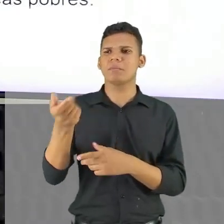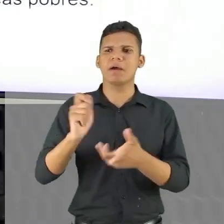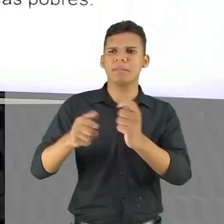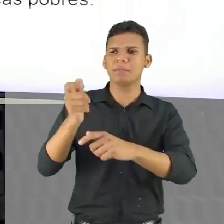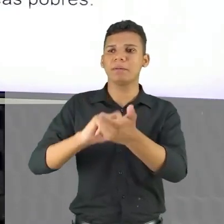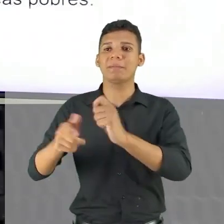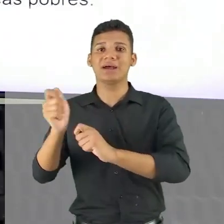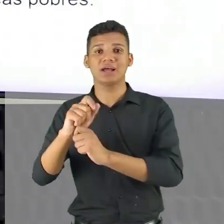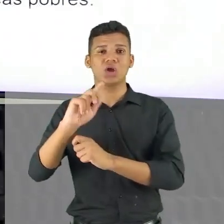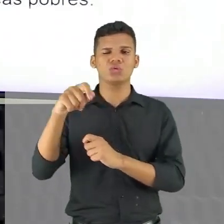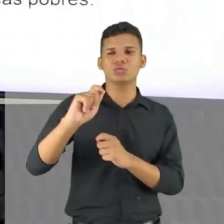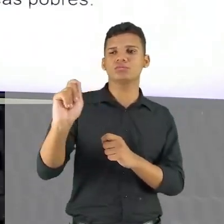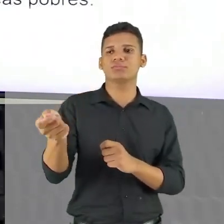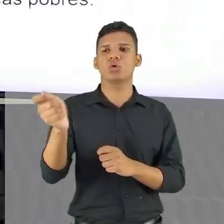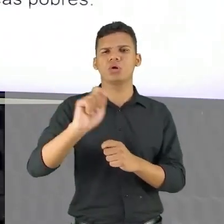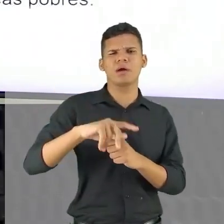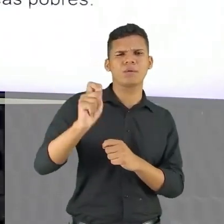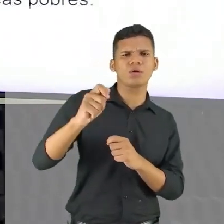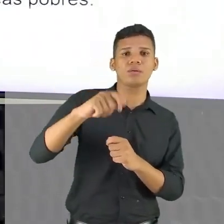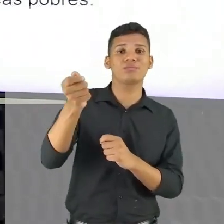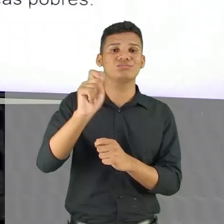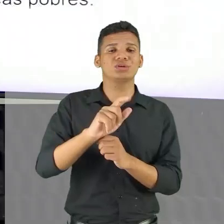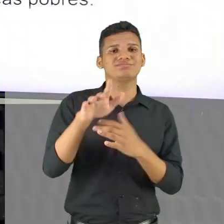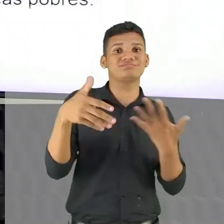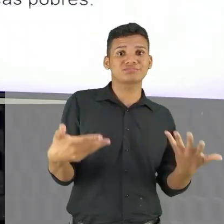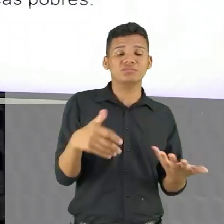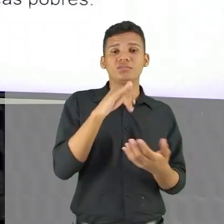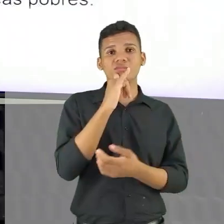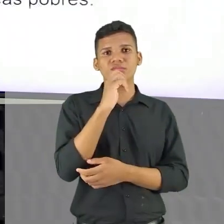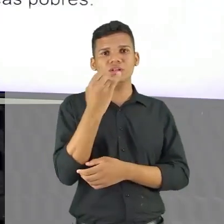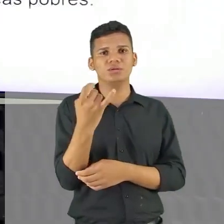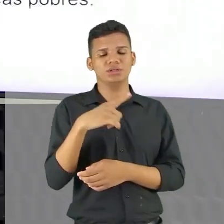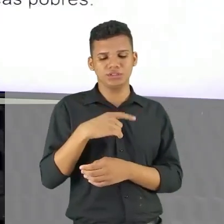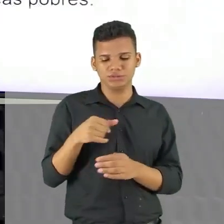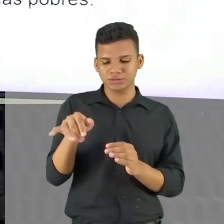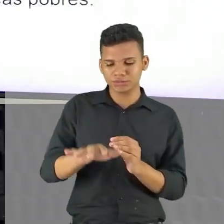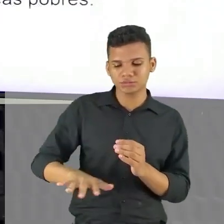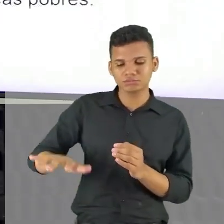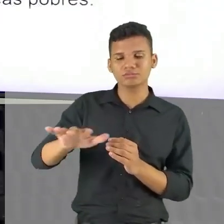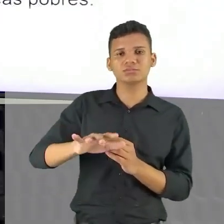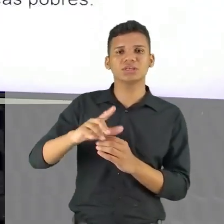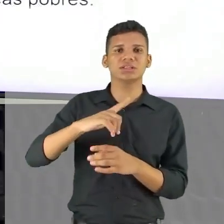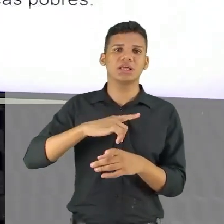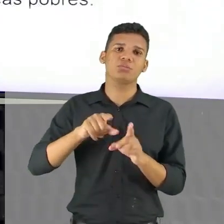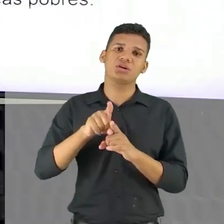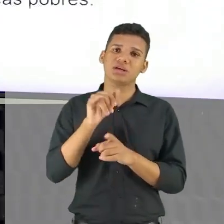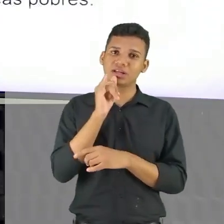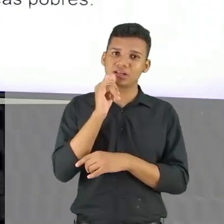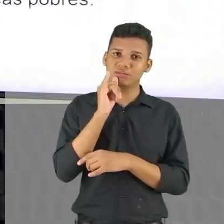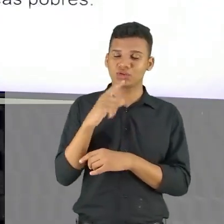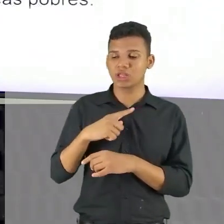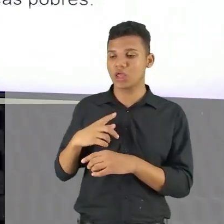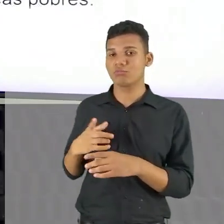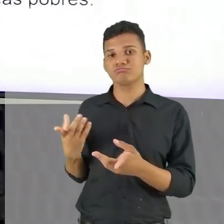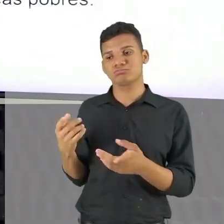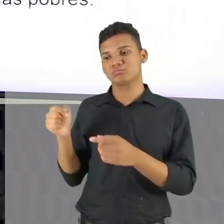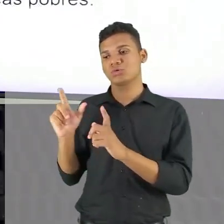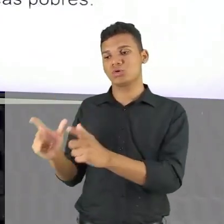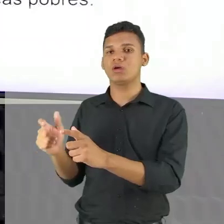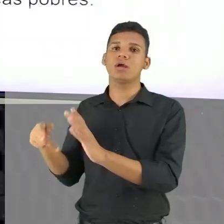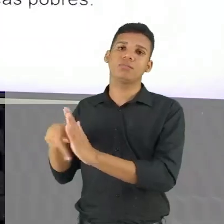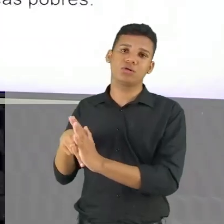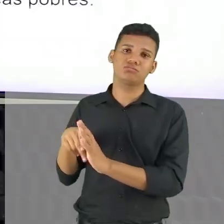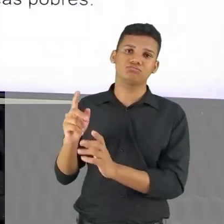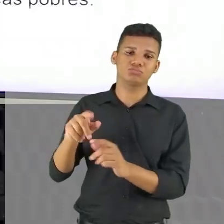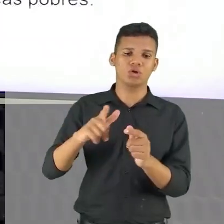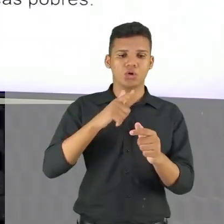consegue reproduzir. Por isso que se você mora numa região aqui no Maranhão que é tradicionalmente pesqueira, como na região dos lagos, você sabe, ou dos